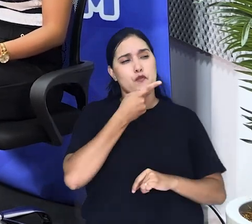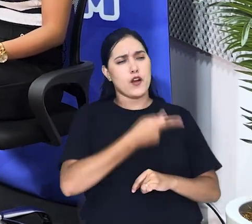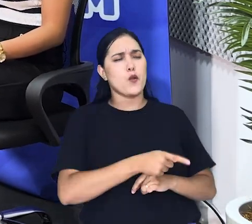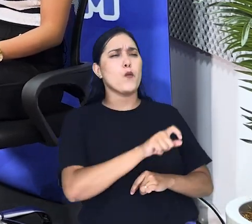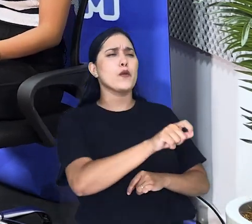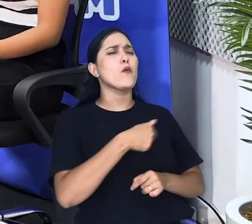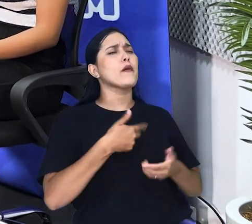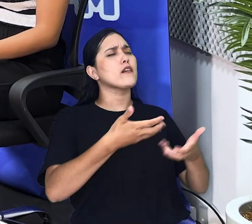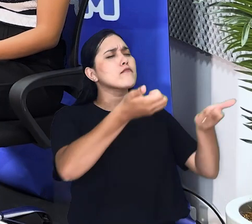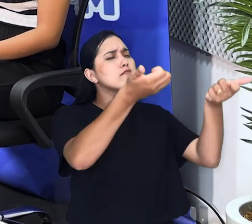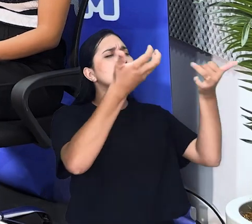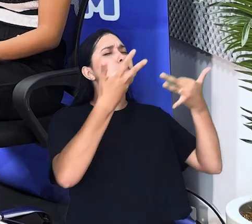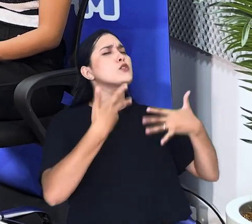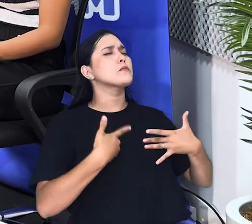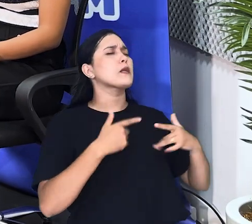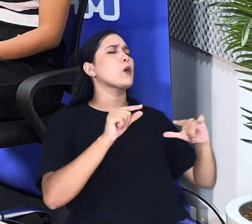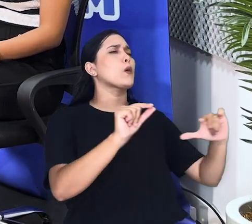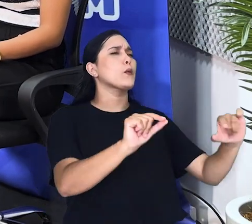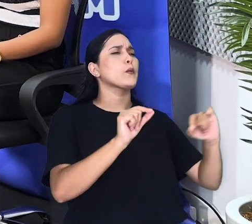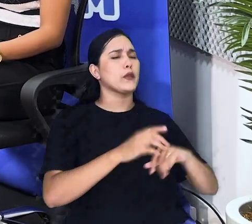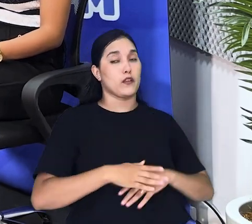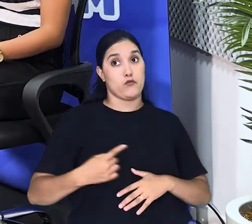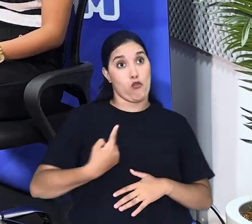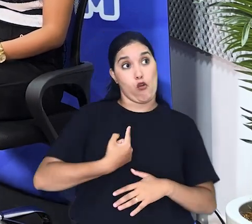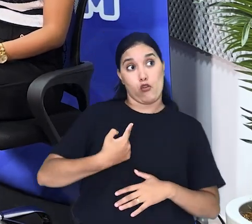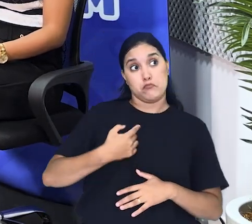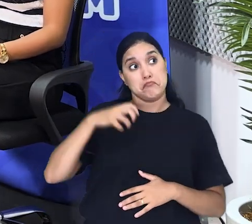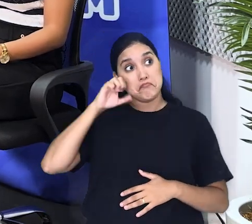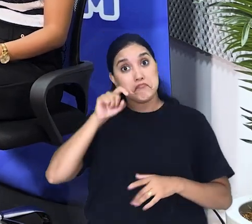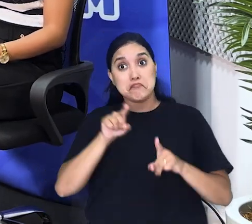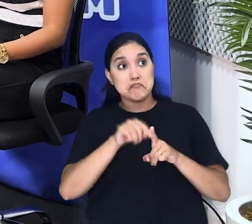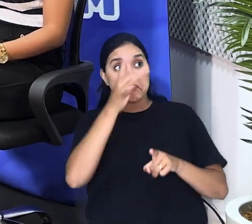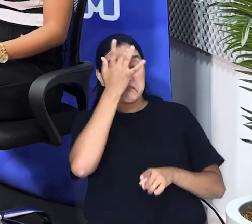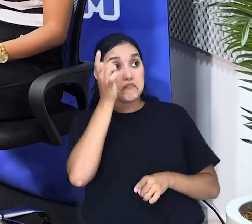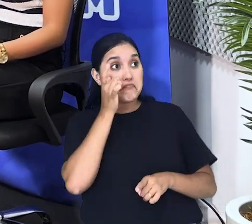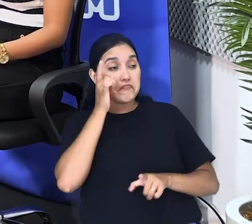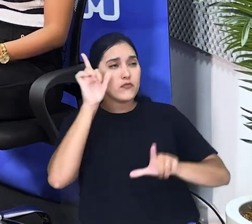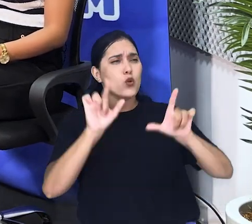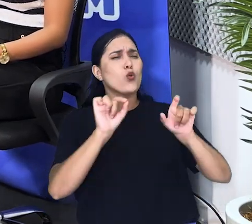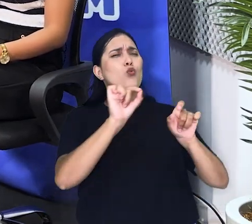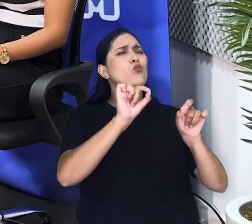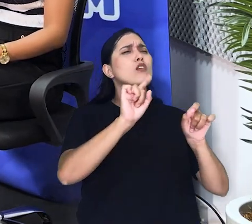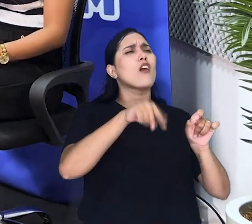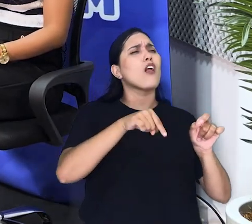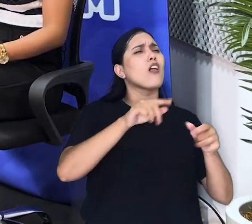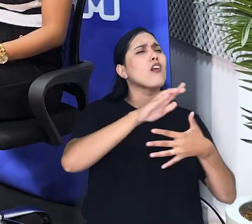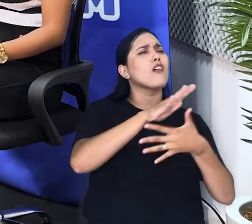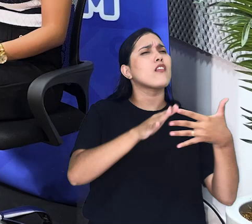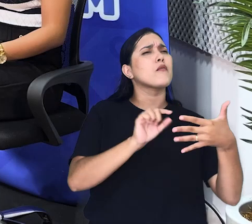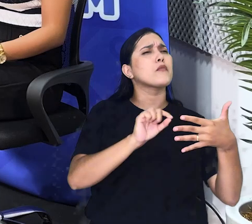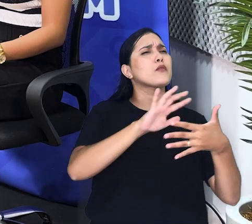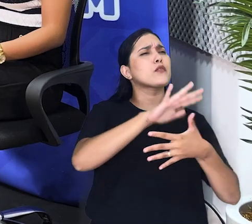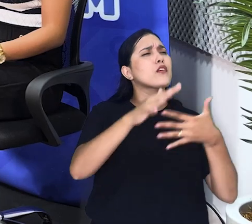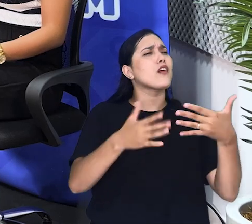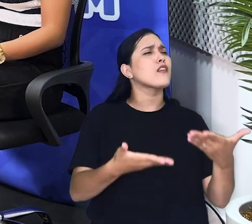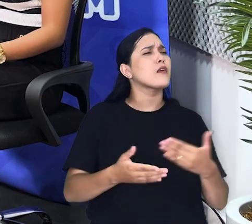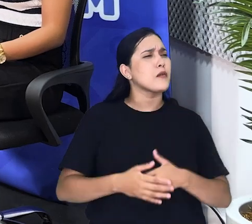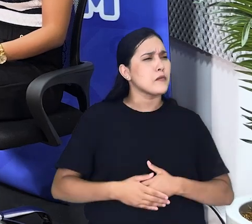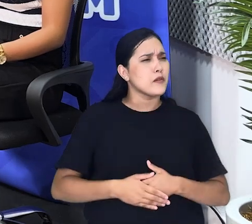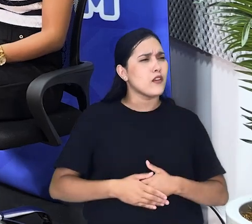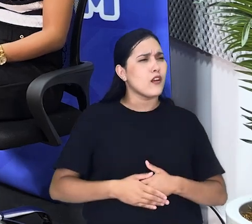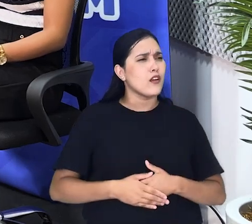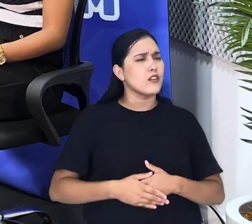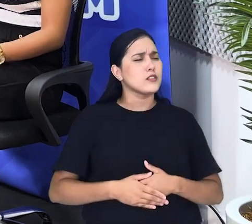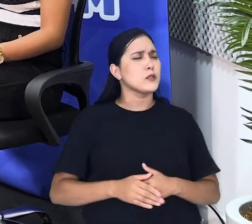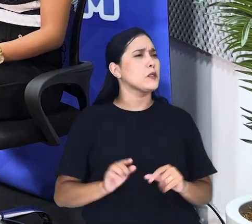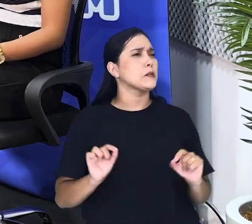sobre o assunto e a gente consegue ver, né, no fundo dos seus olhos o brilho por essa causa. Né? E você trouxe várias situações